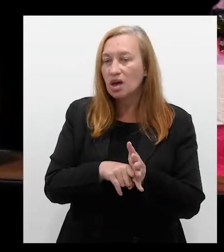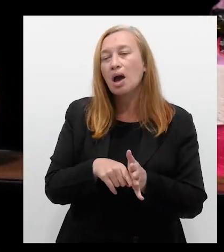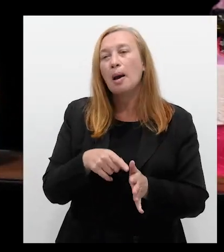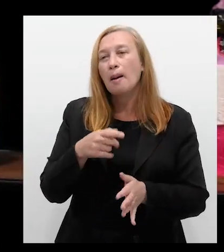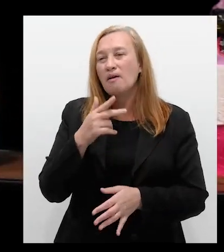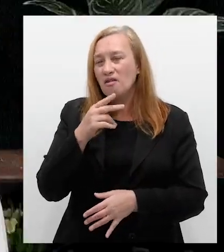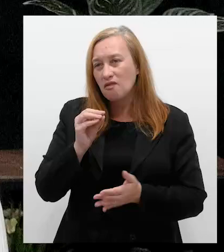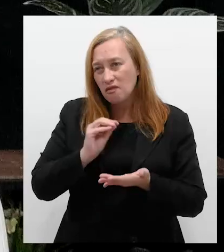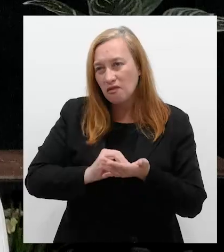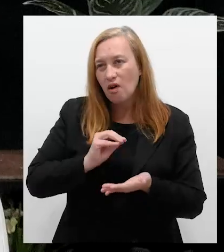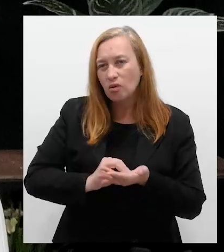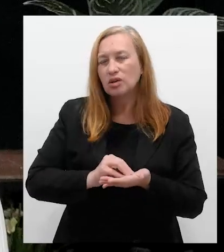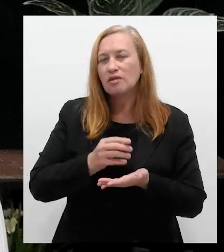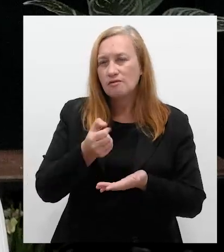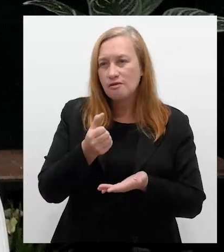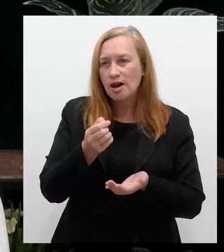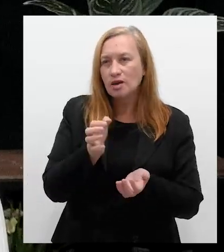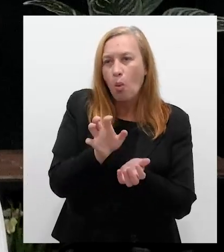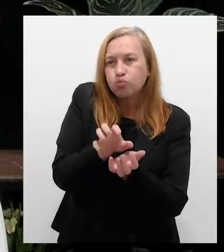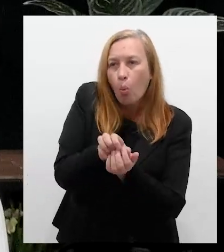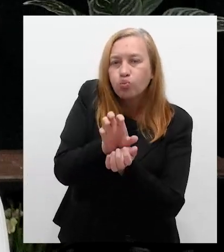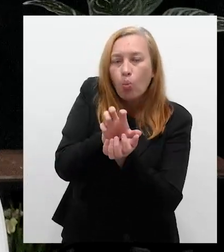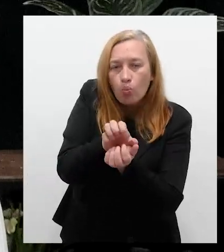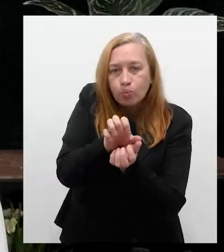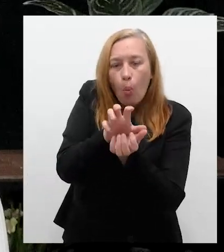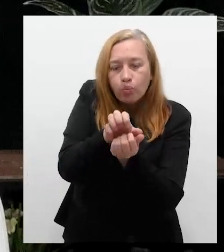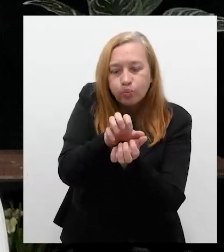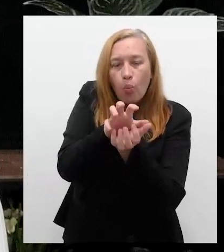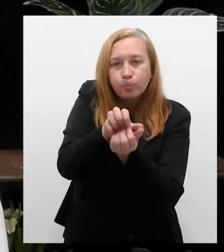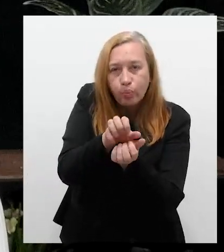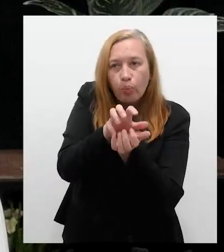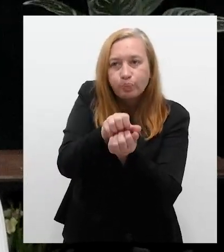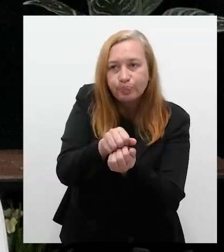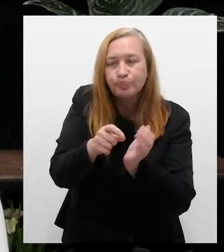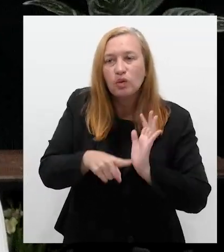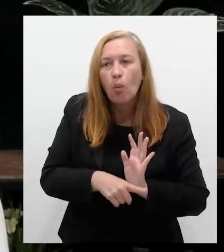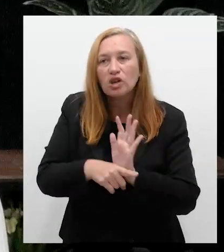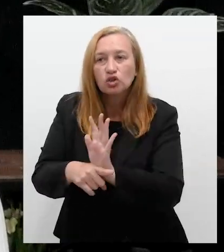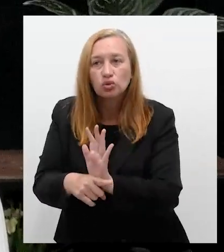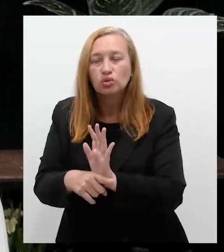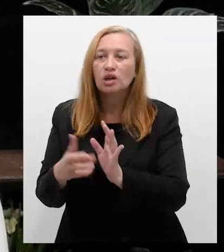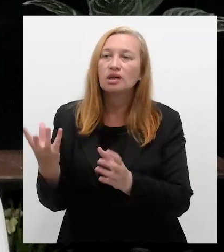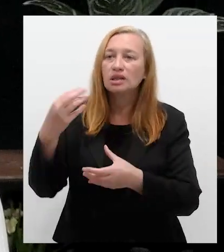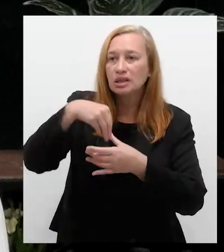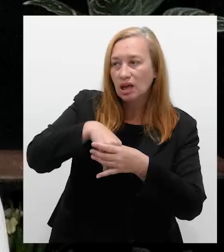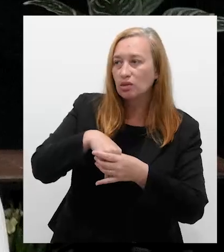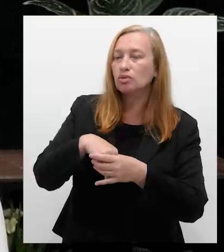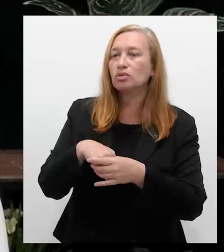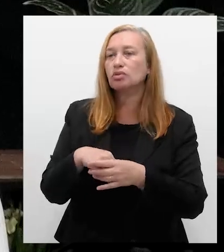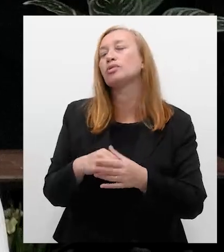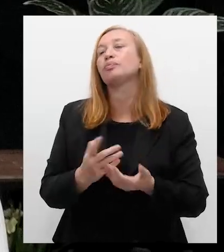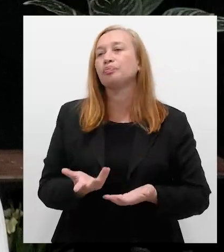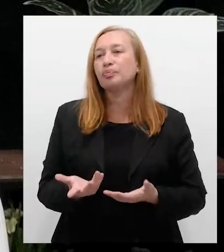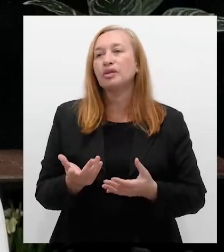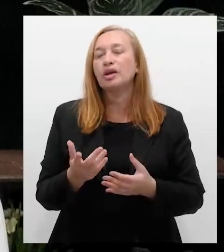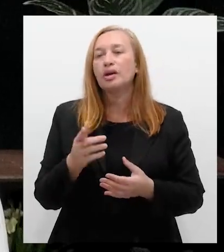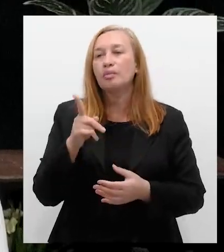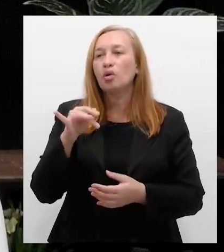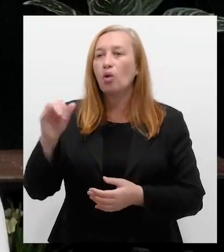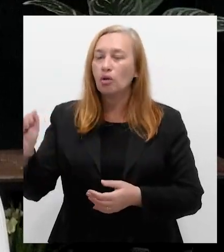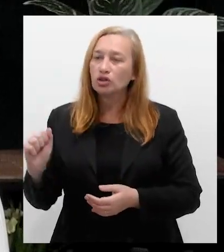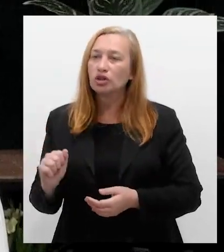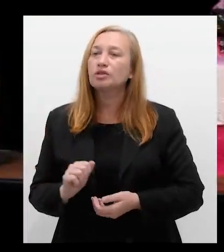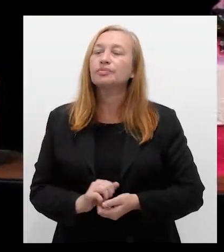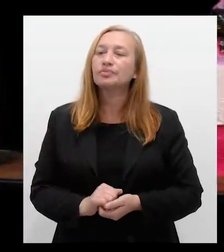é. Faz falta na hora de você estar comendo, enfim. Ele tem um auxílio ali dentro de uma função, né?